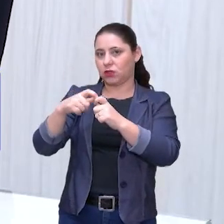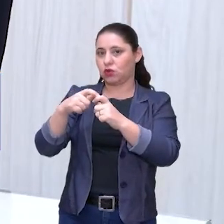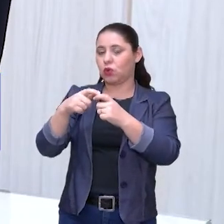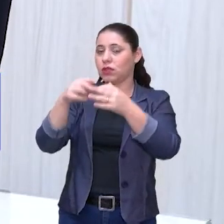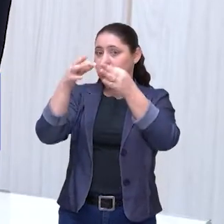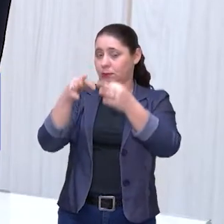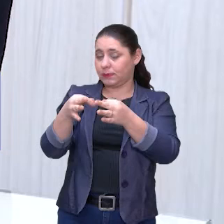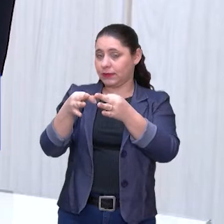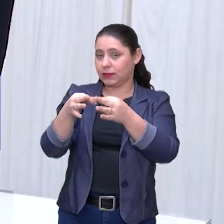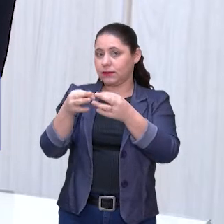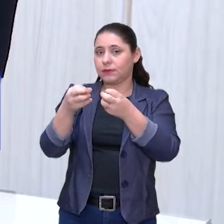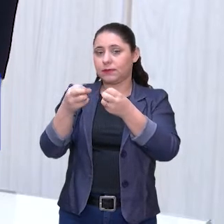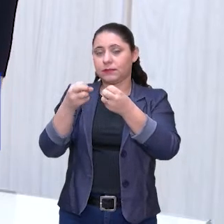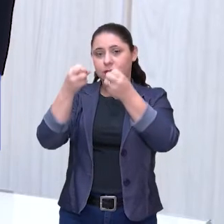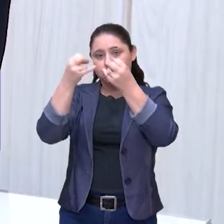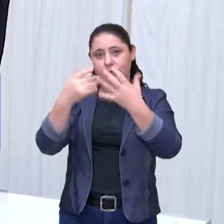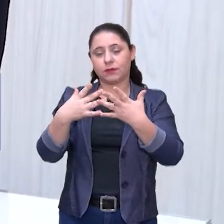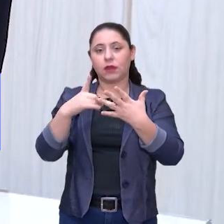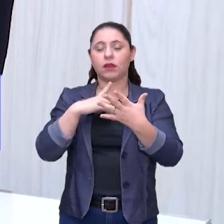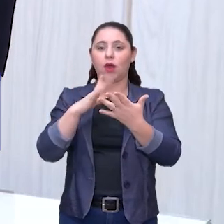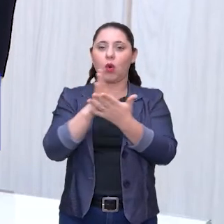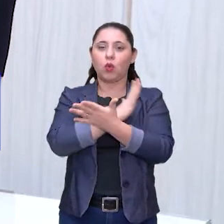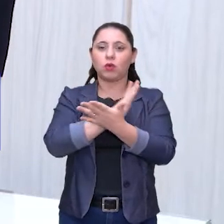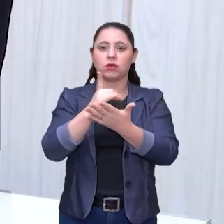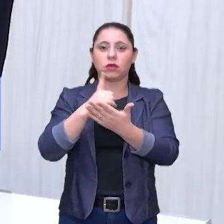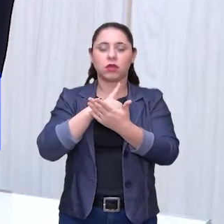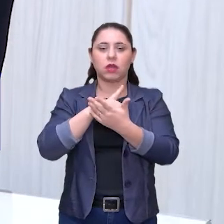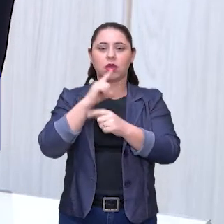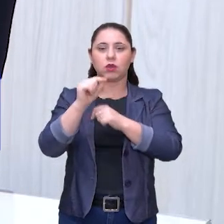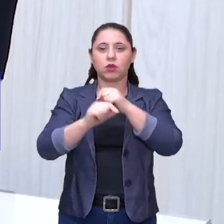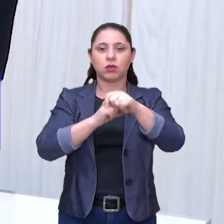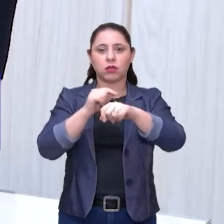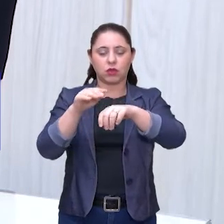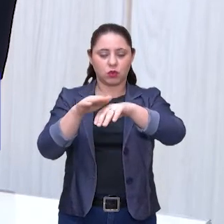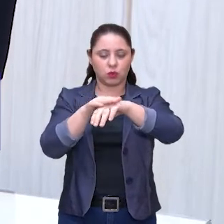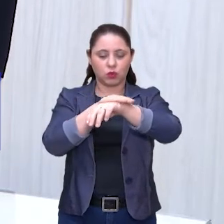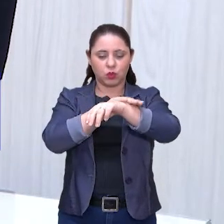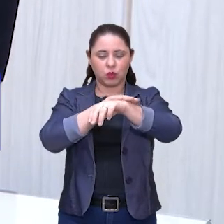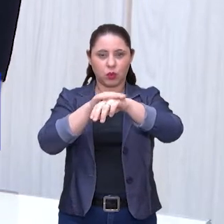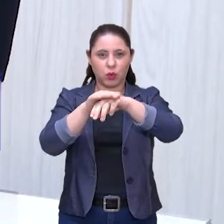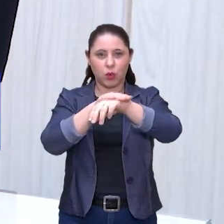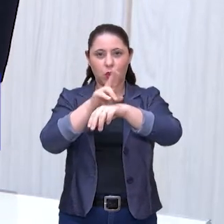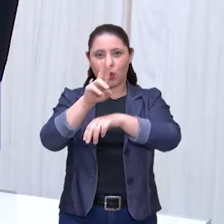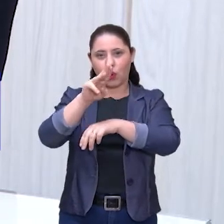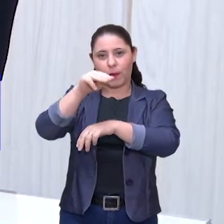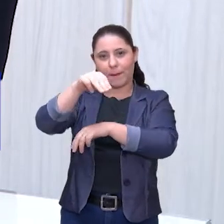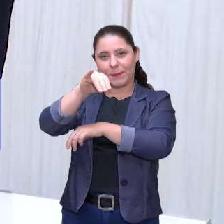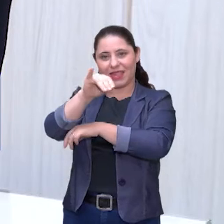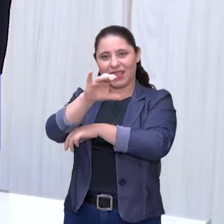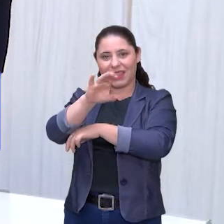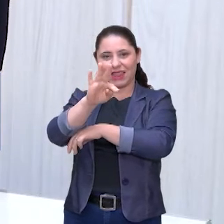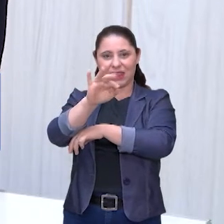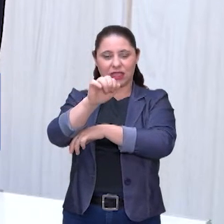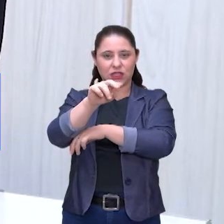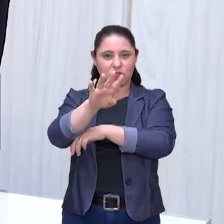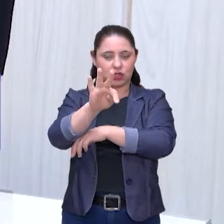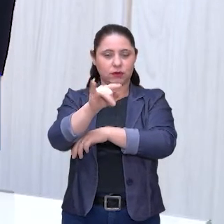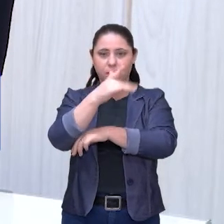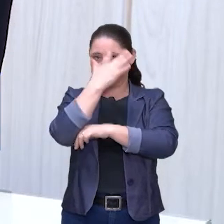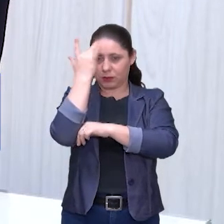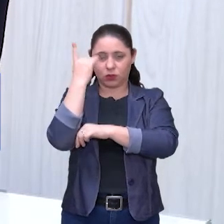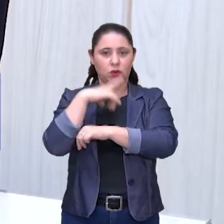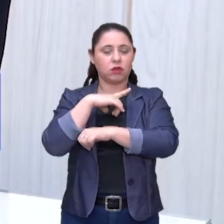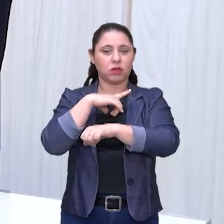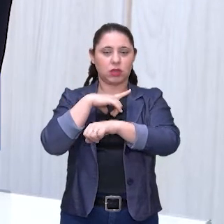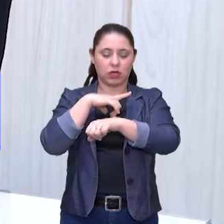isso tem que passar por médico, né? Tem hidratantes que têm substâncias que têm ação anti-irritante. Então, por